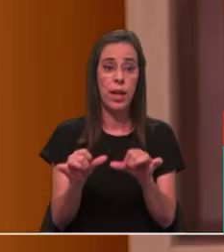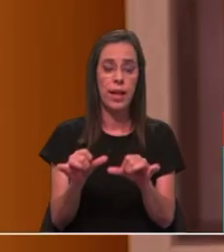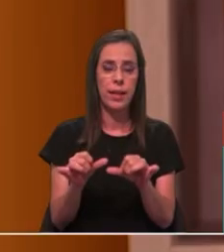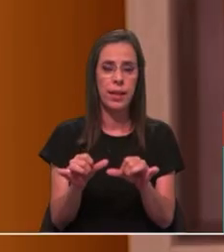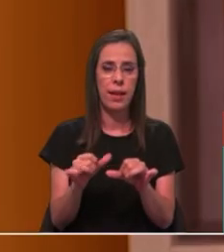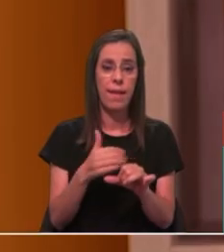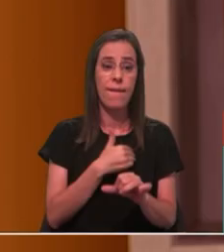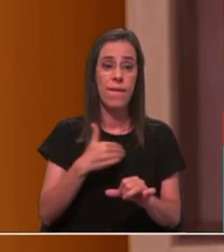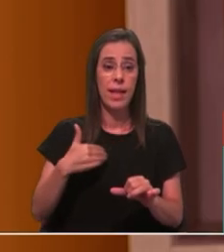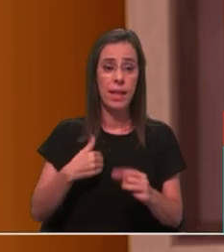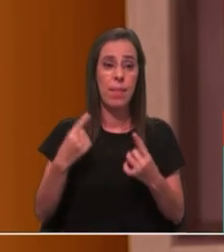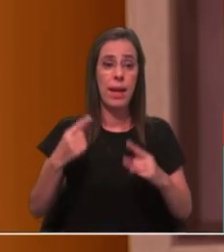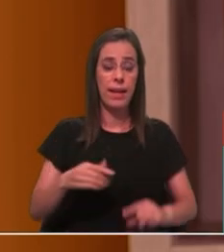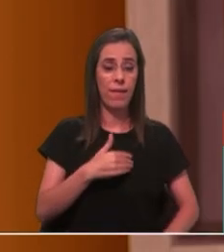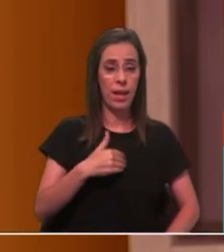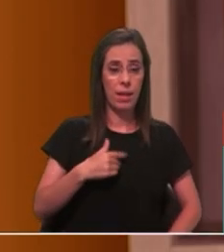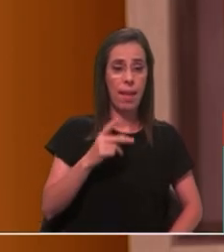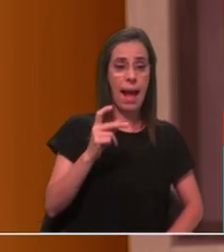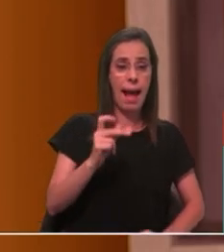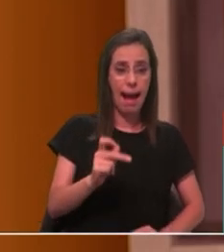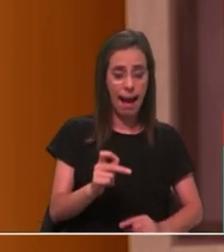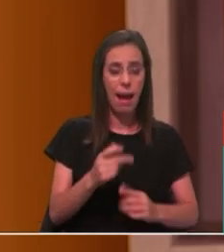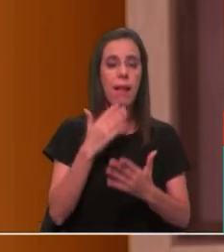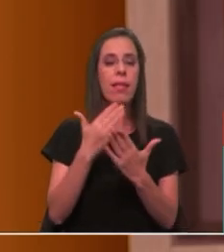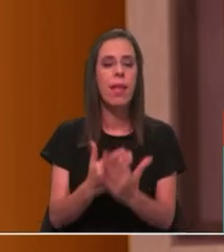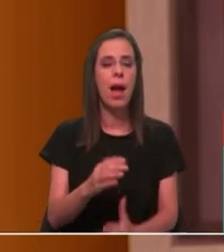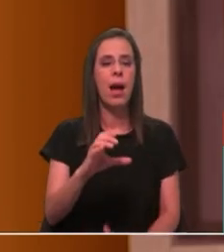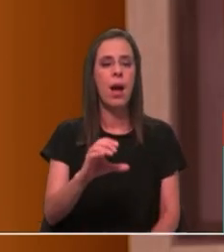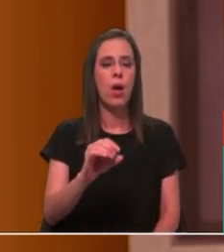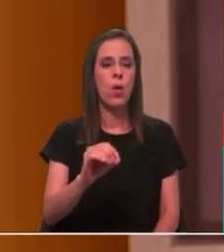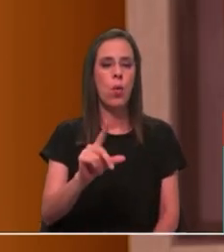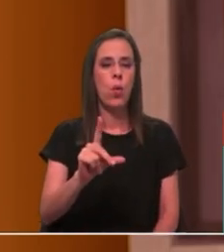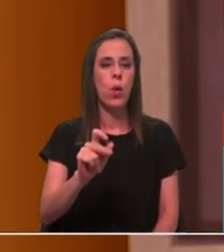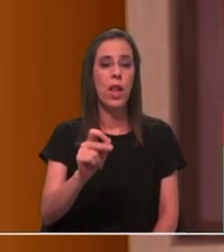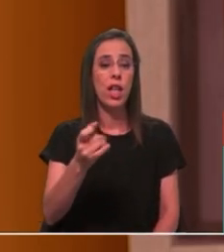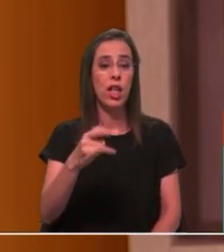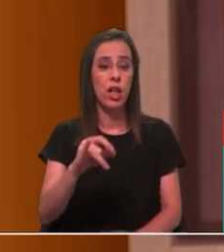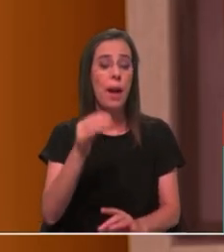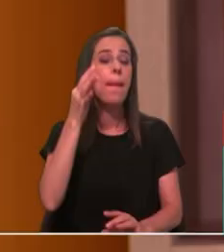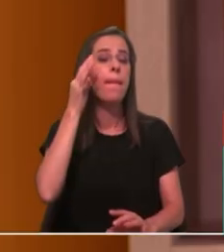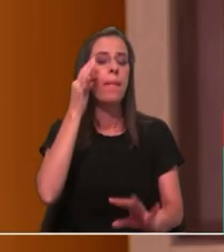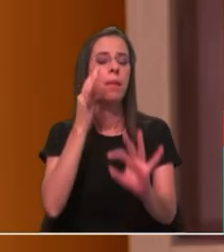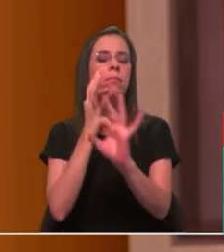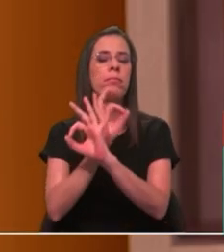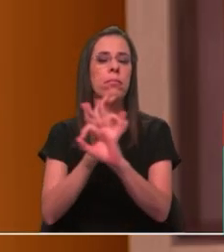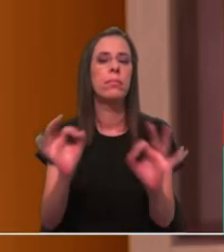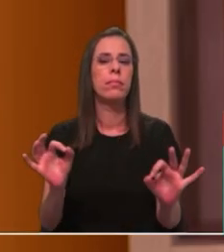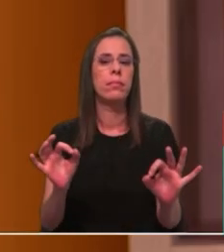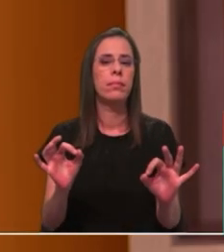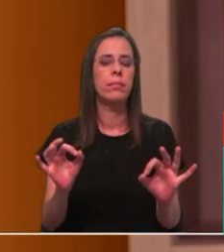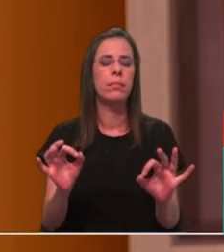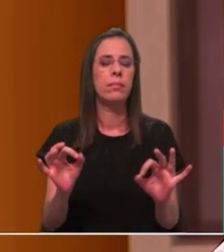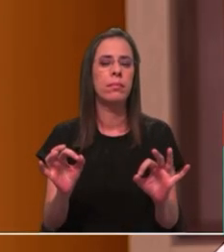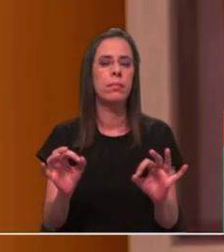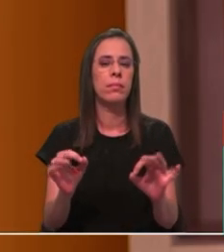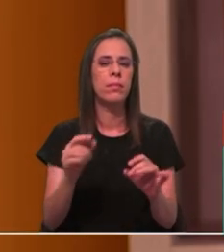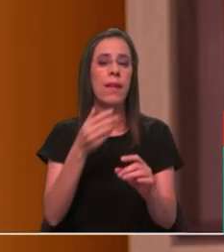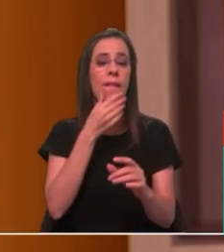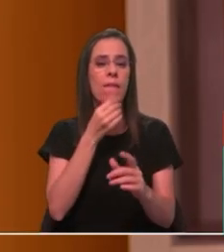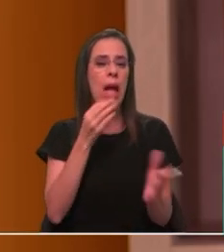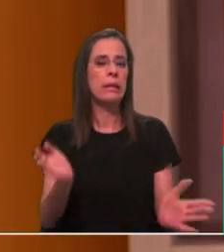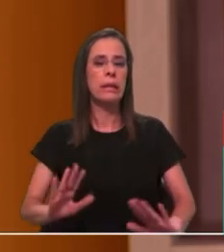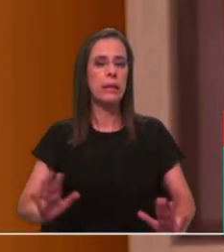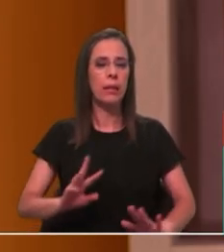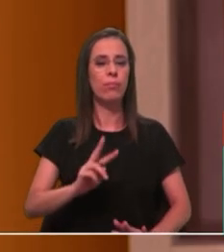derivada da vitamina A, que estimula a produção de colagênio na pele e que, portanto, tem um efeito excelente em termos de até